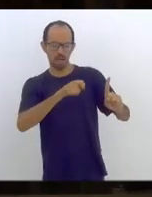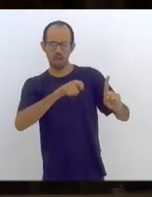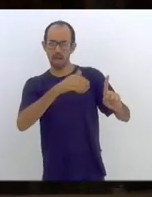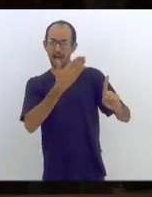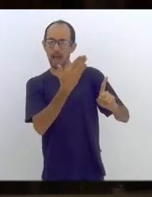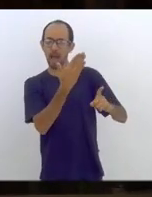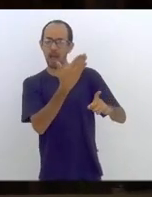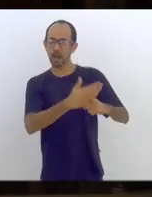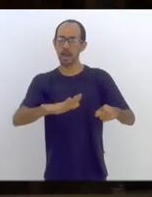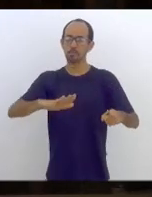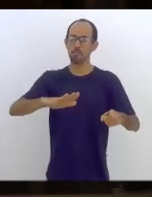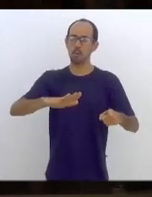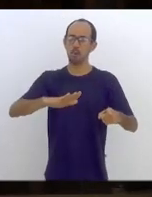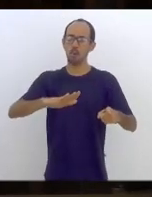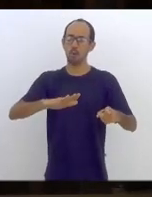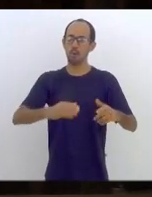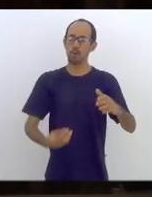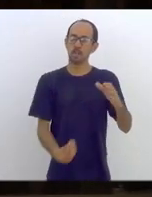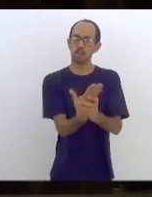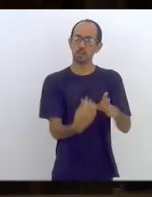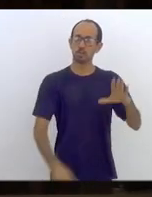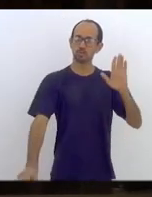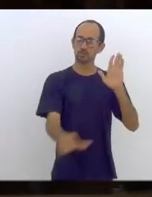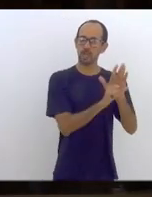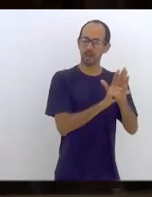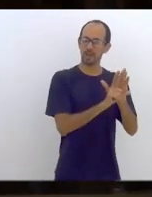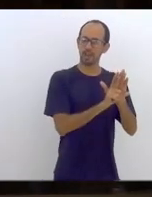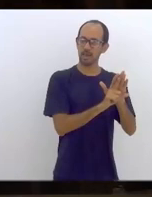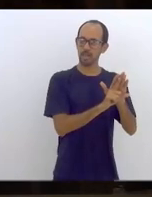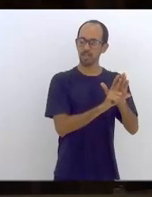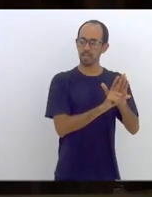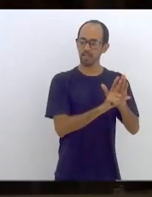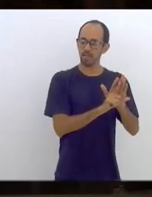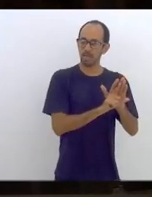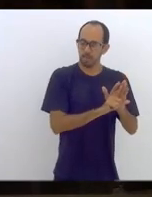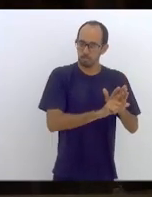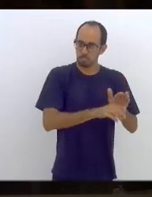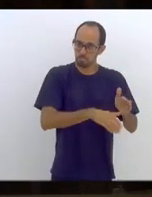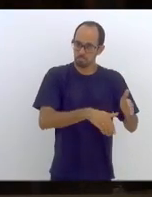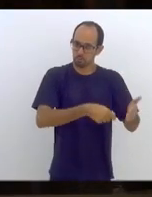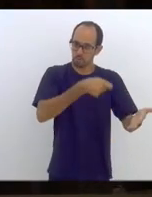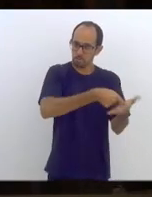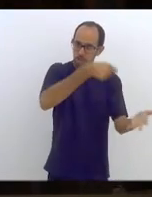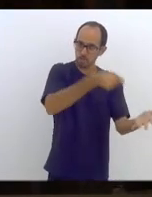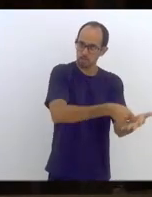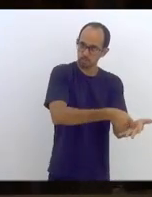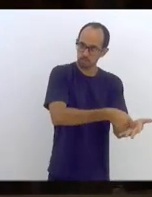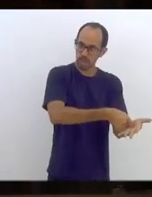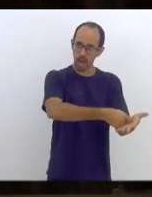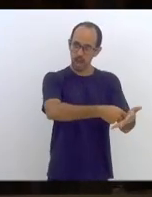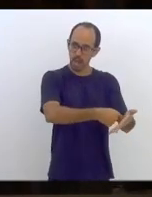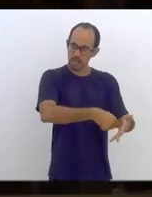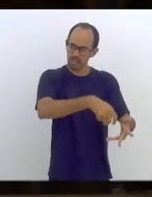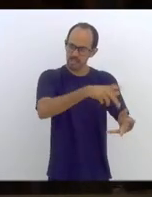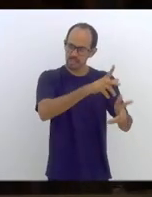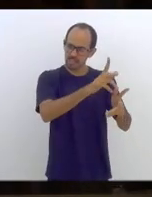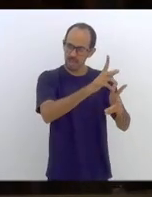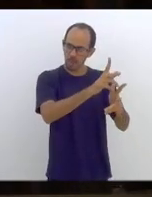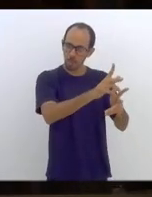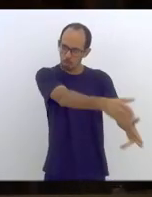implantou-se a lei, ambas sob a tutela das